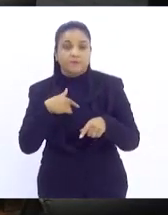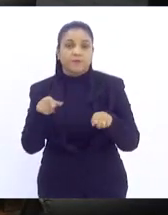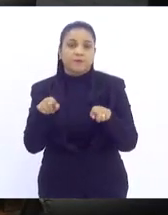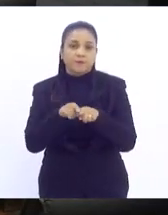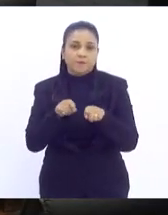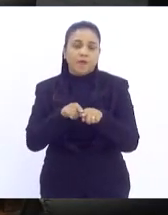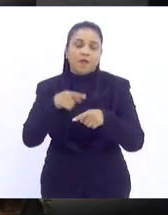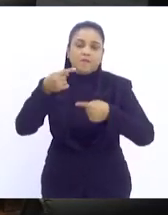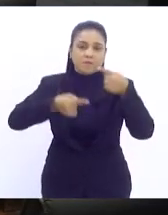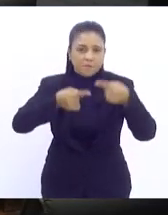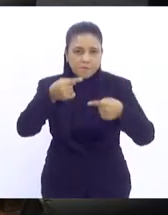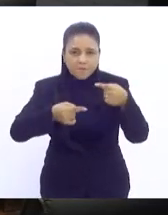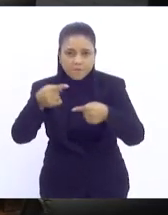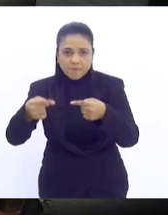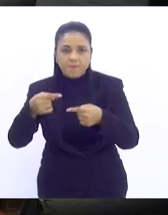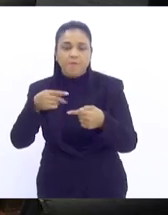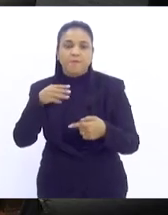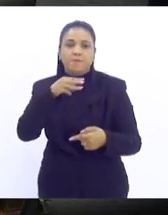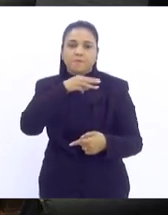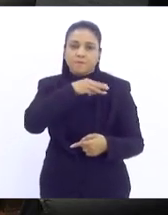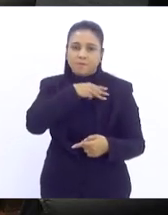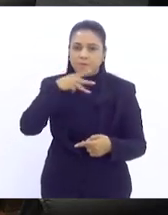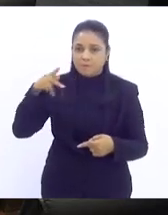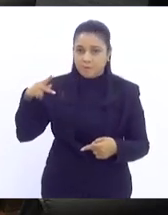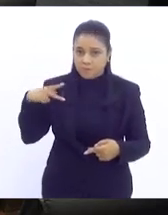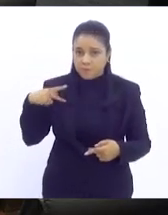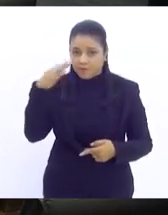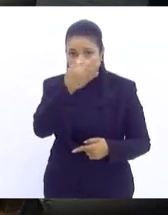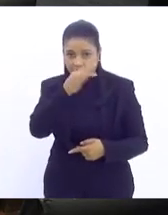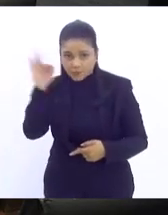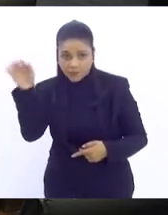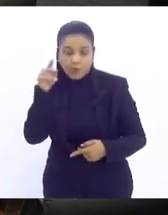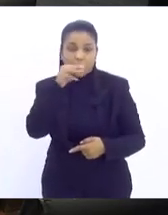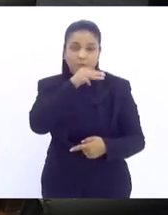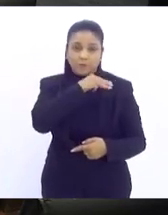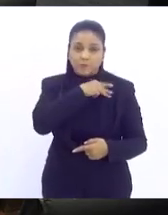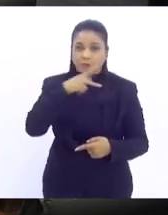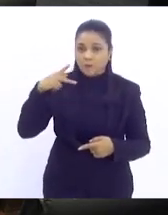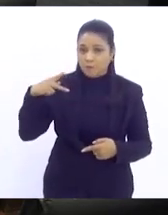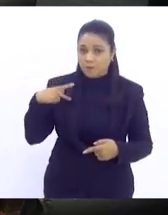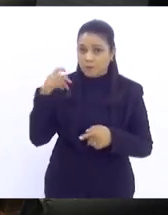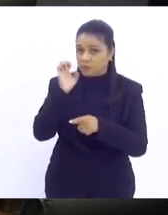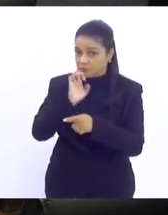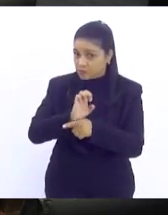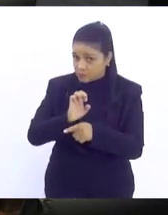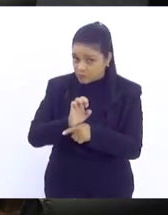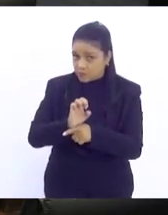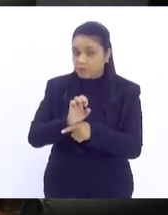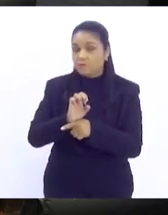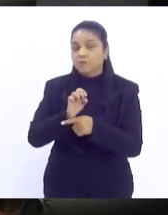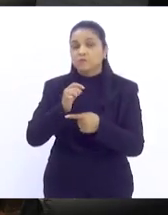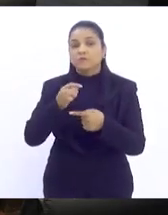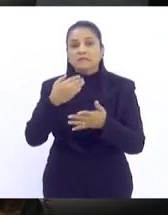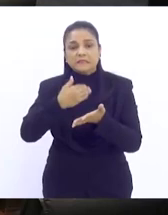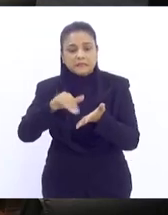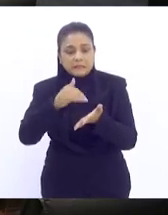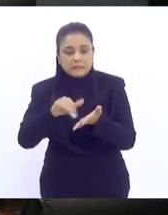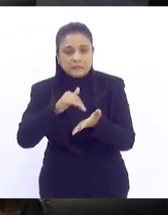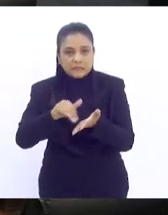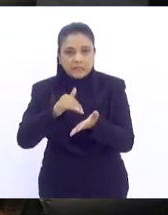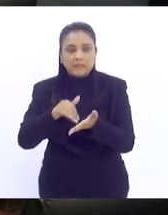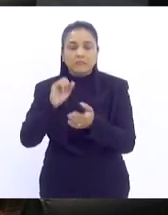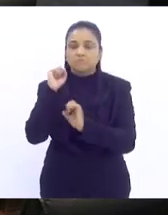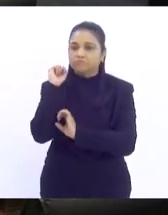esse debate com o Ministério Público Federal com o ministério público estadual com os meios né conhecer secretarias de Meio Ambiente